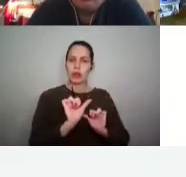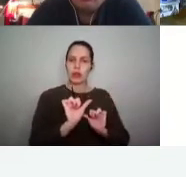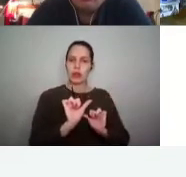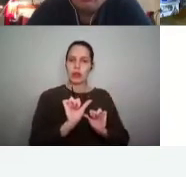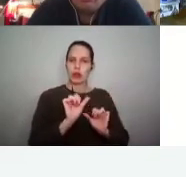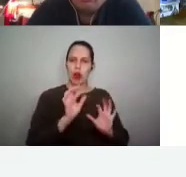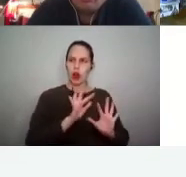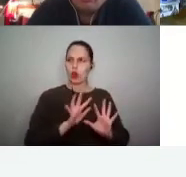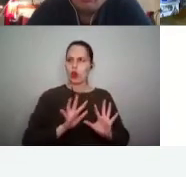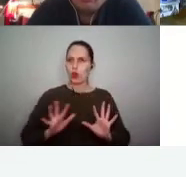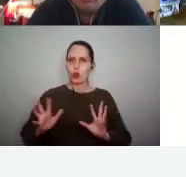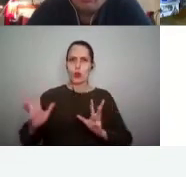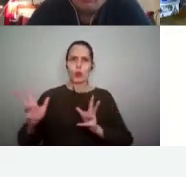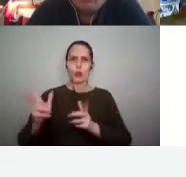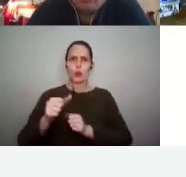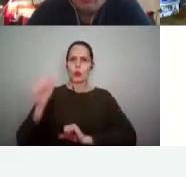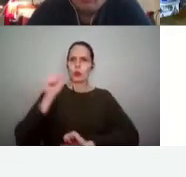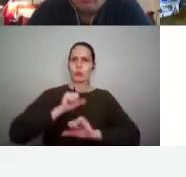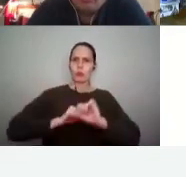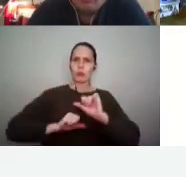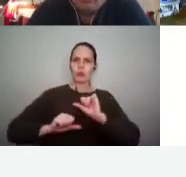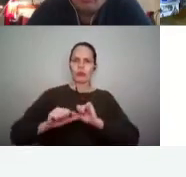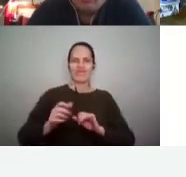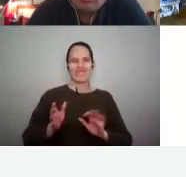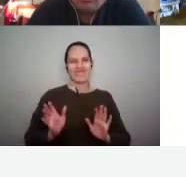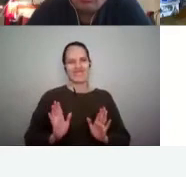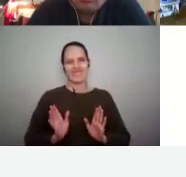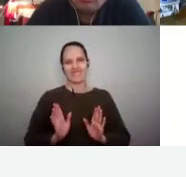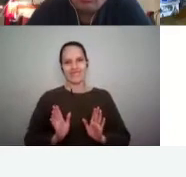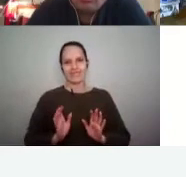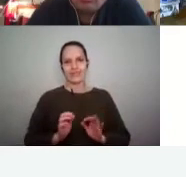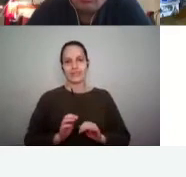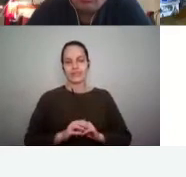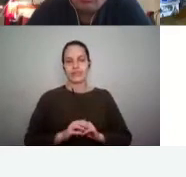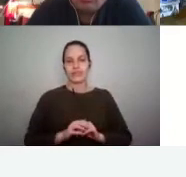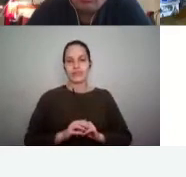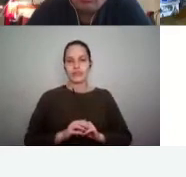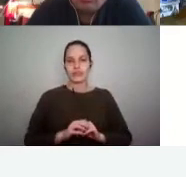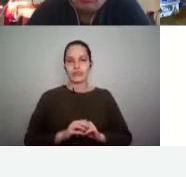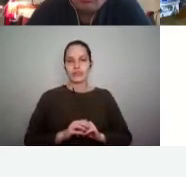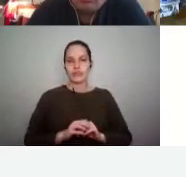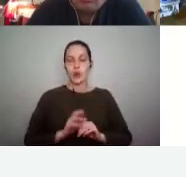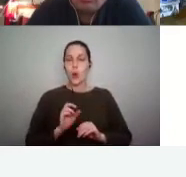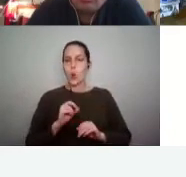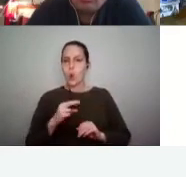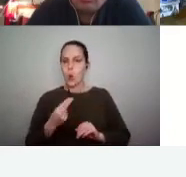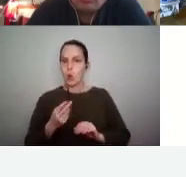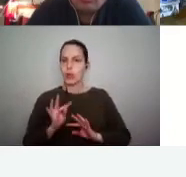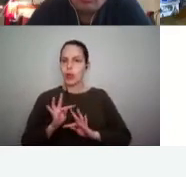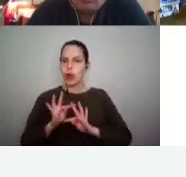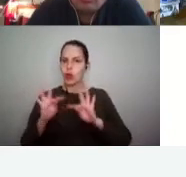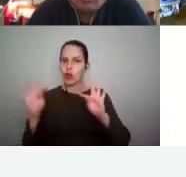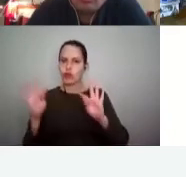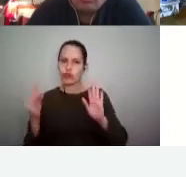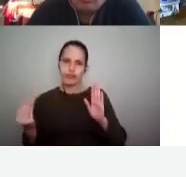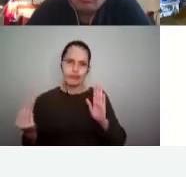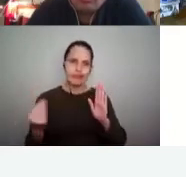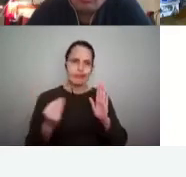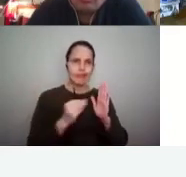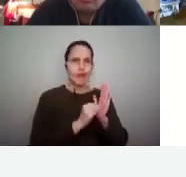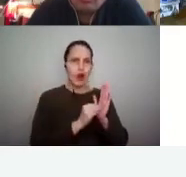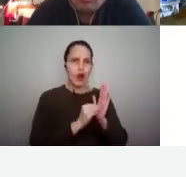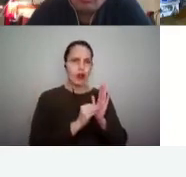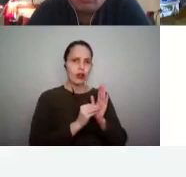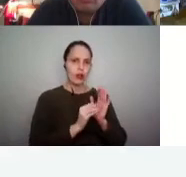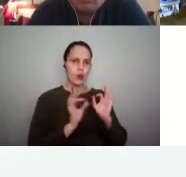mudanças muito significativas, né? Ou mudamos, introduzimos tecnologias educacionais